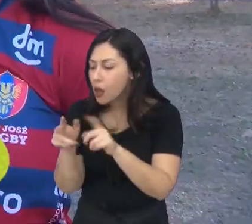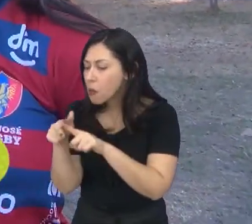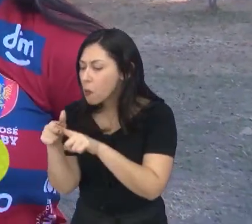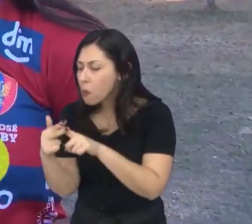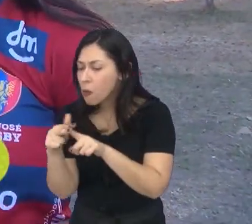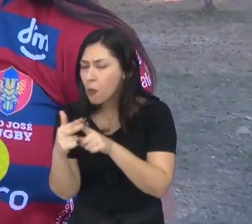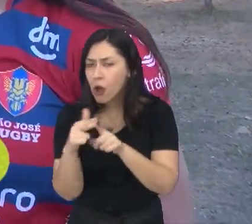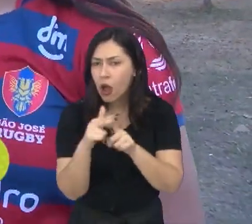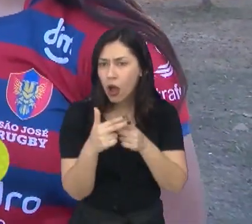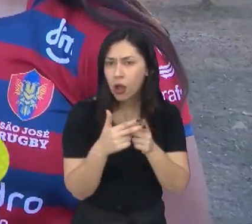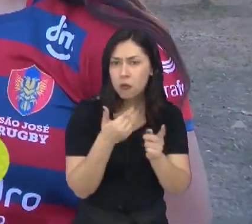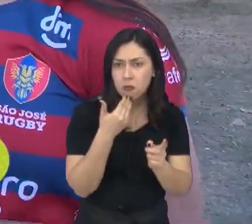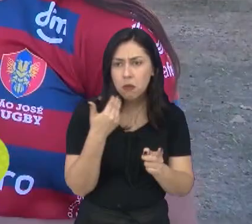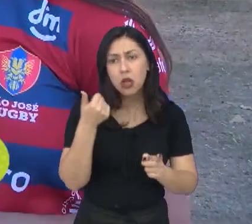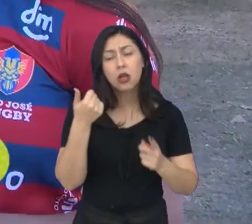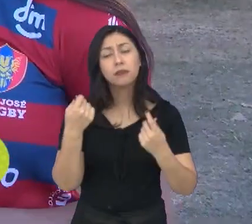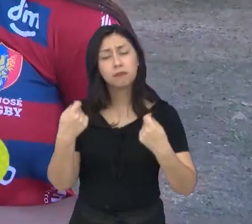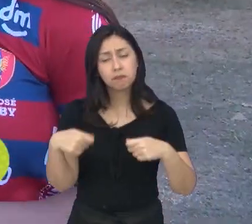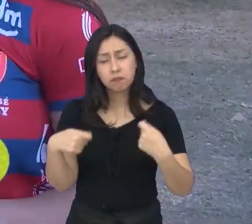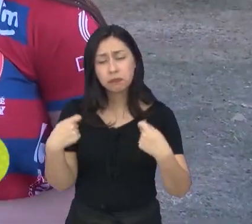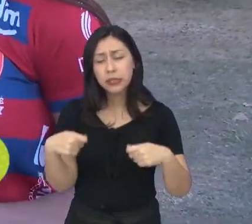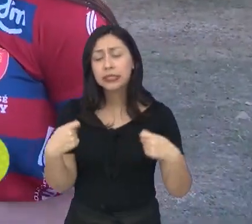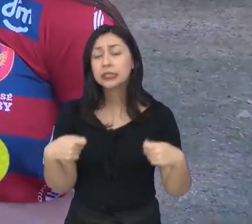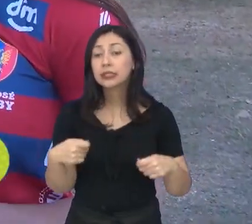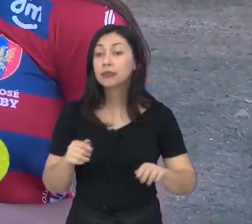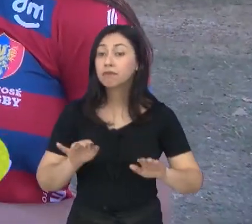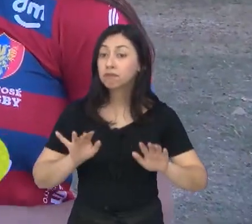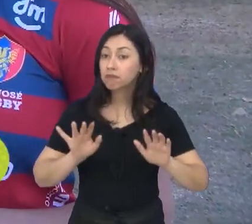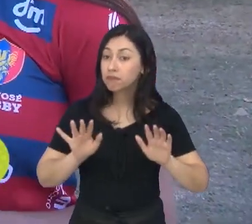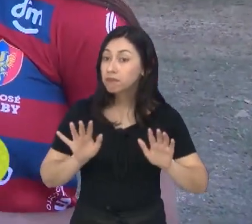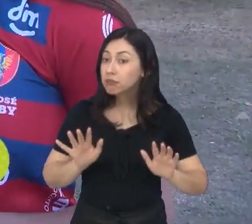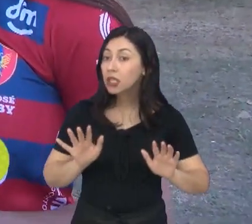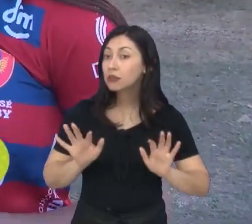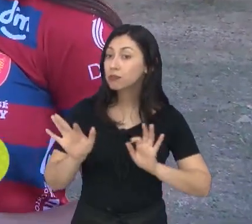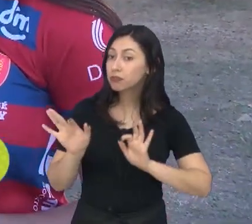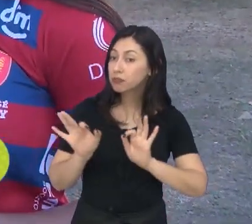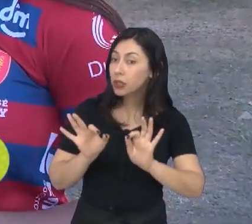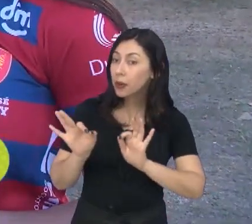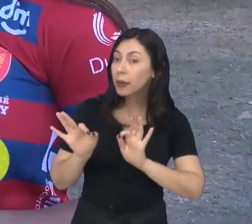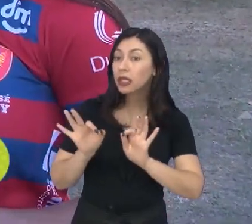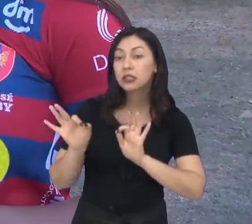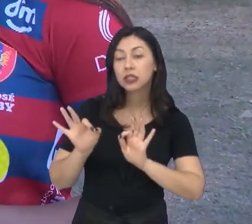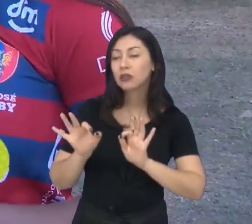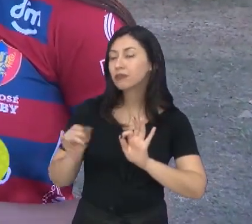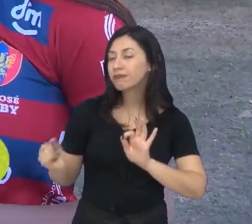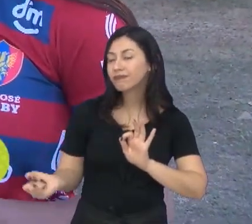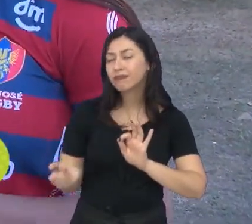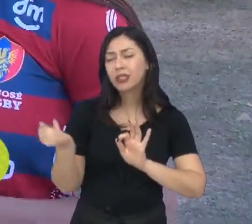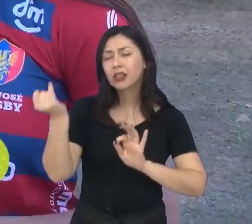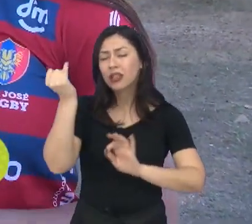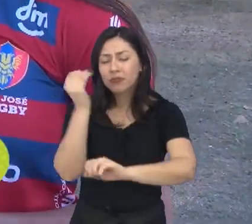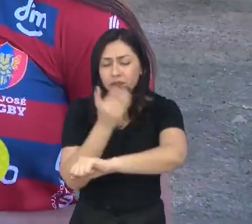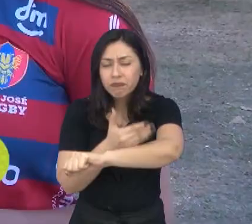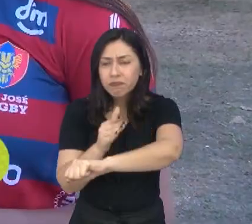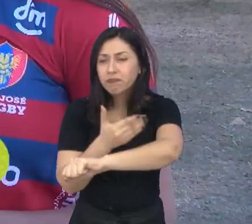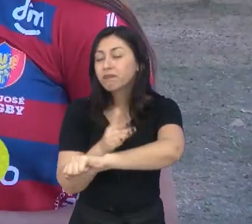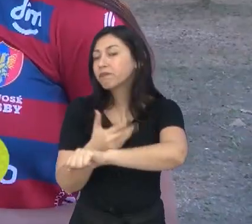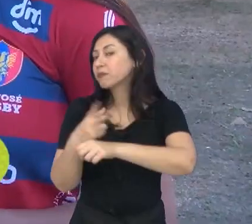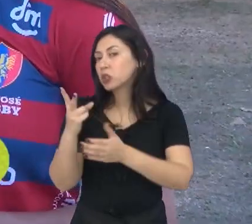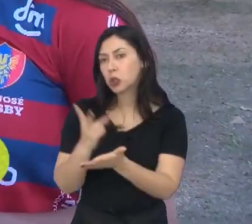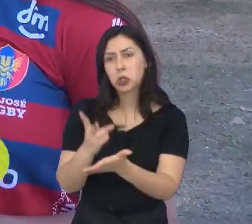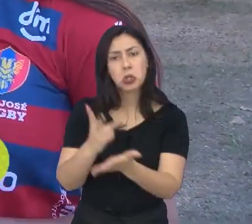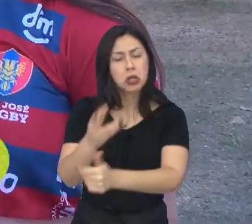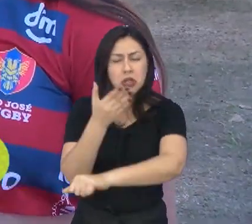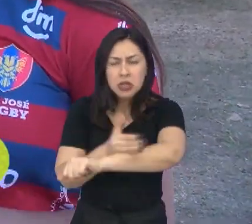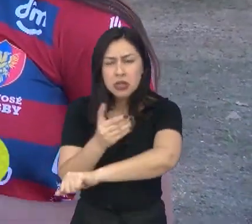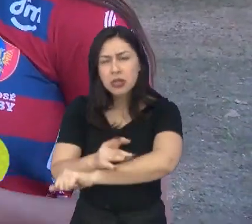melhorar, alguns pontos que a gente precisa colocar mais em prática, mas a preparação é essencial para isso, né, então, e continuar firme nos